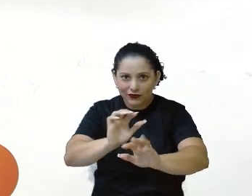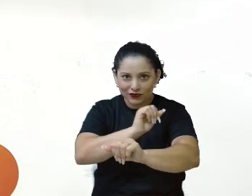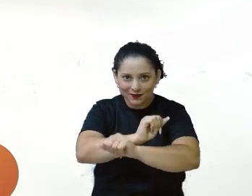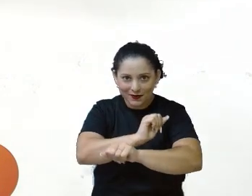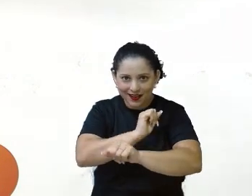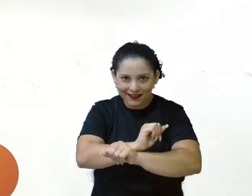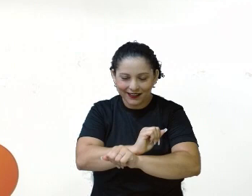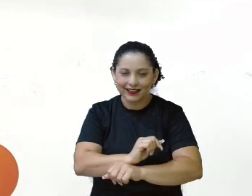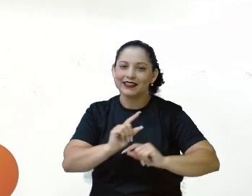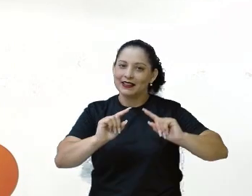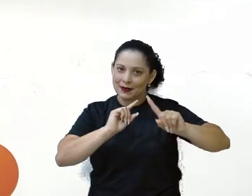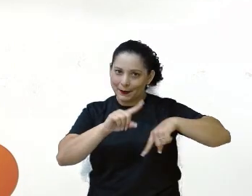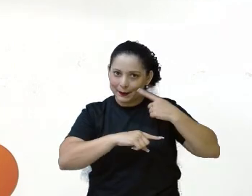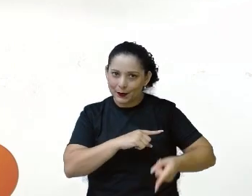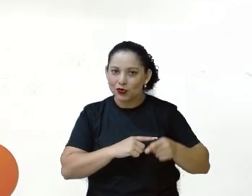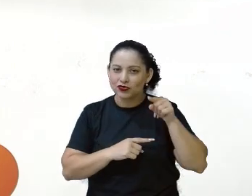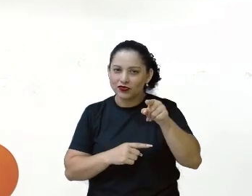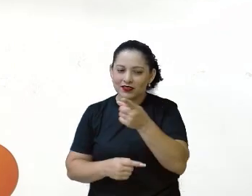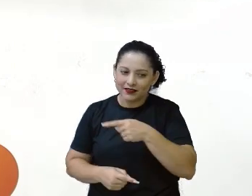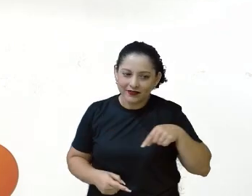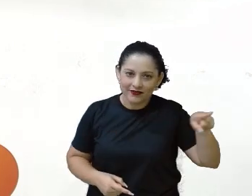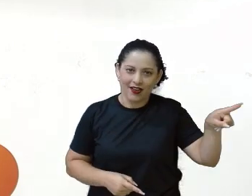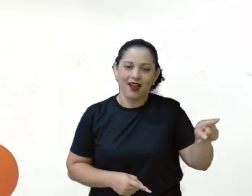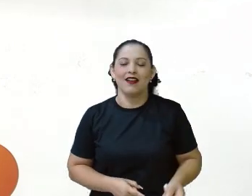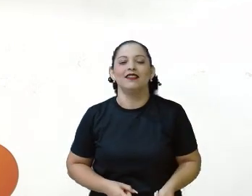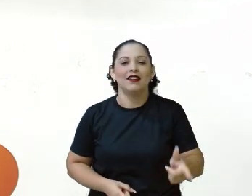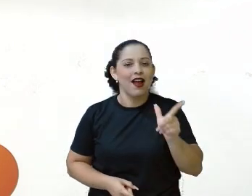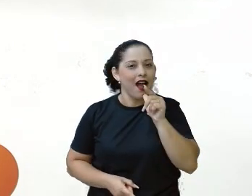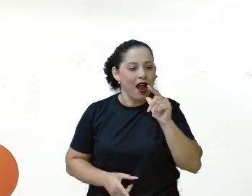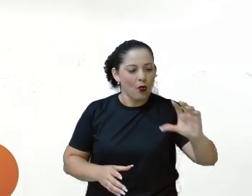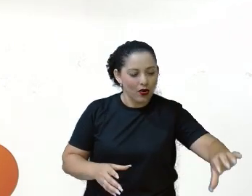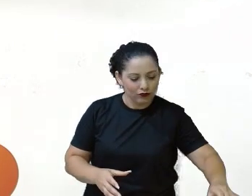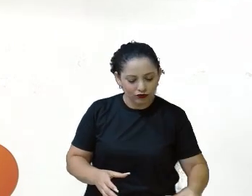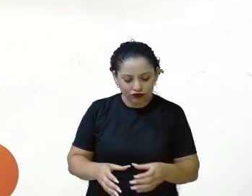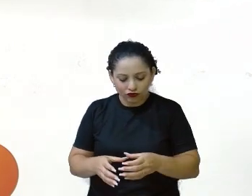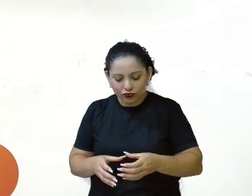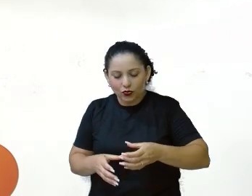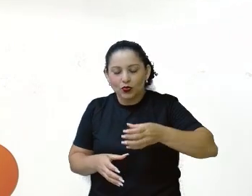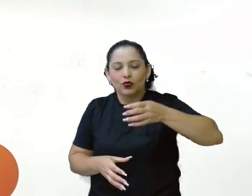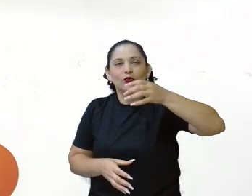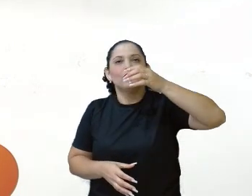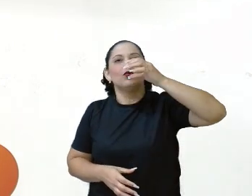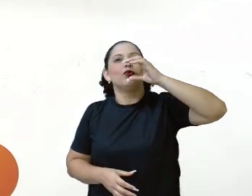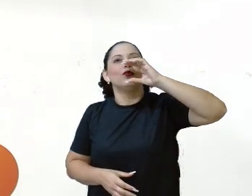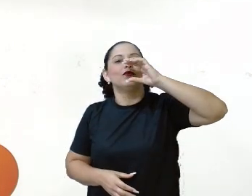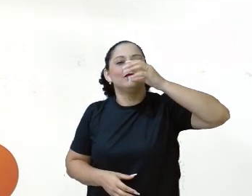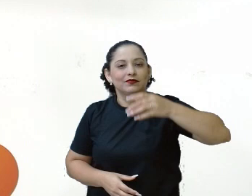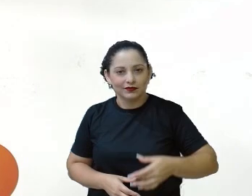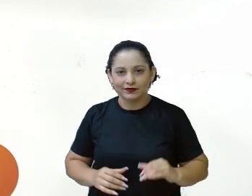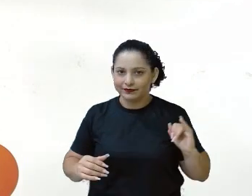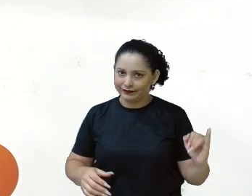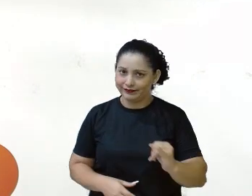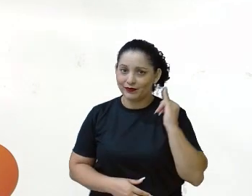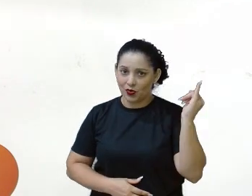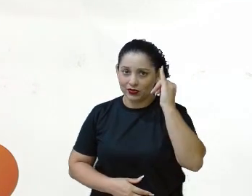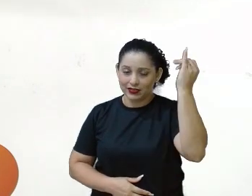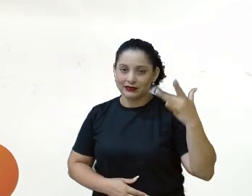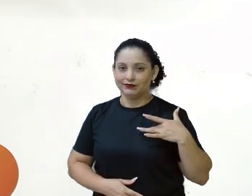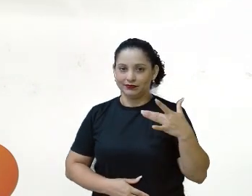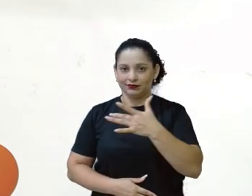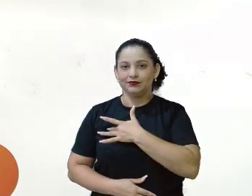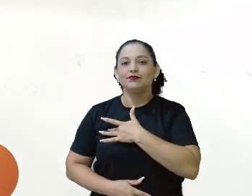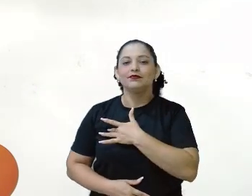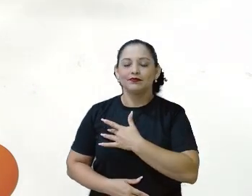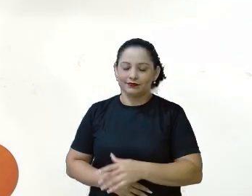Daqui a pouco você vai lá na cozinha e toma a água. Muito importante, hein? Elemento fundamental para a